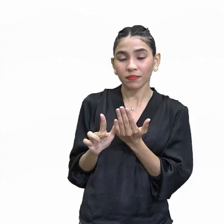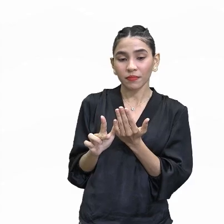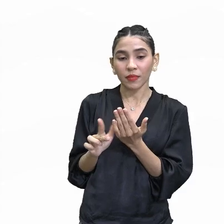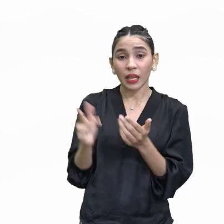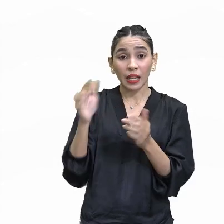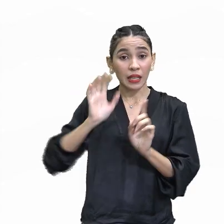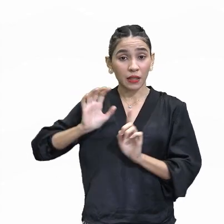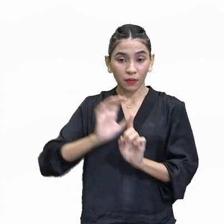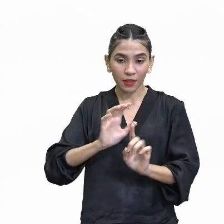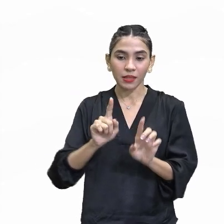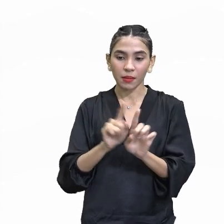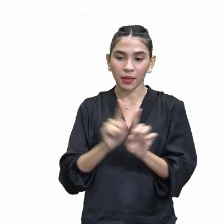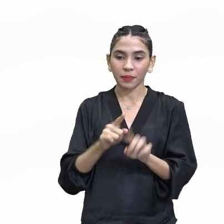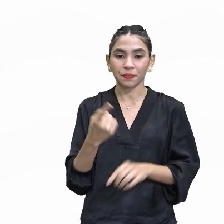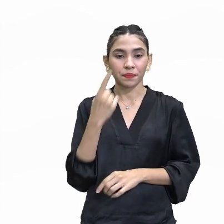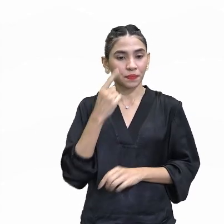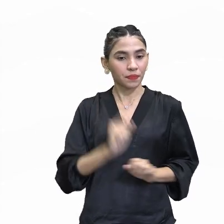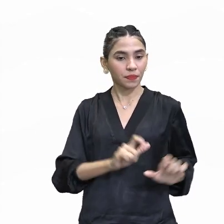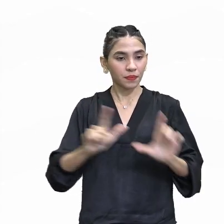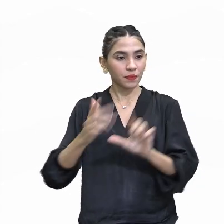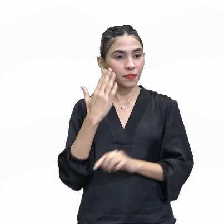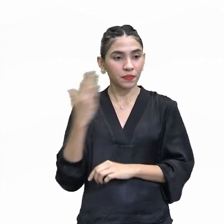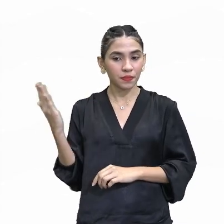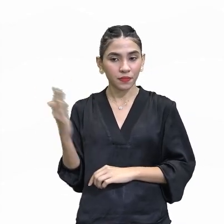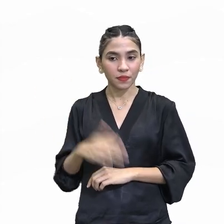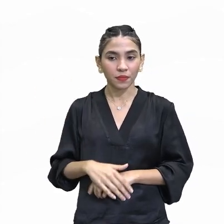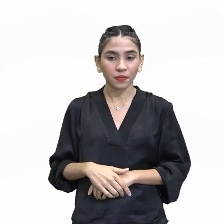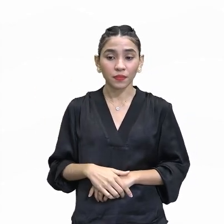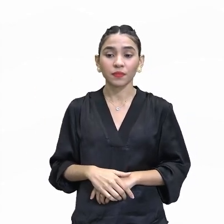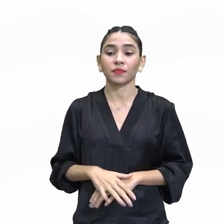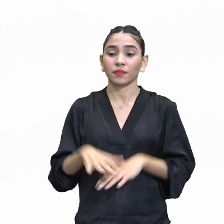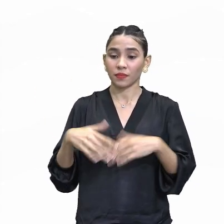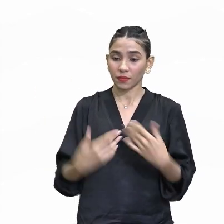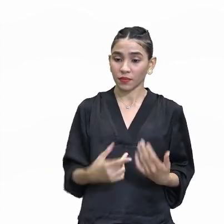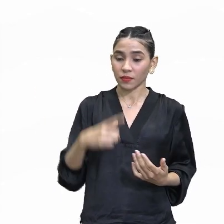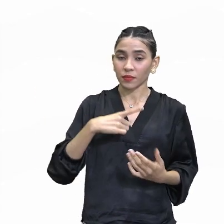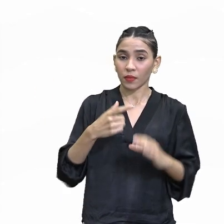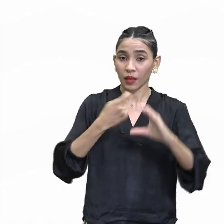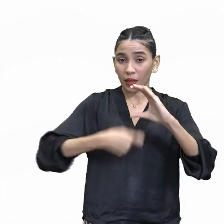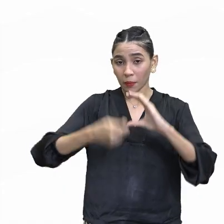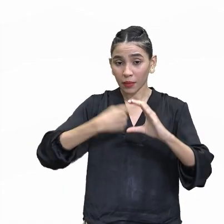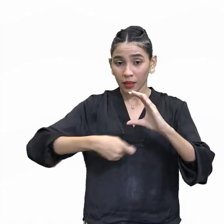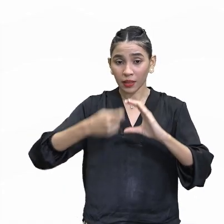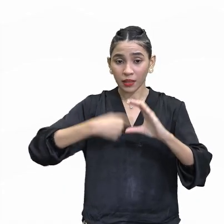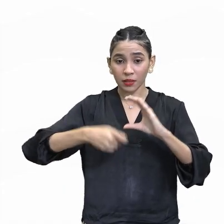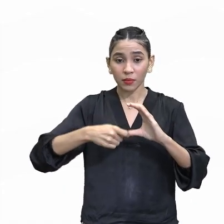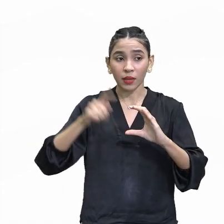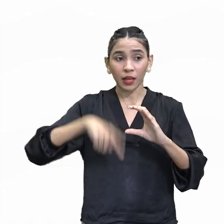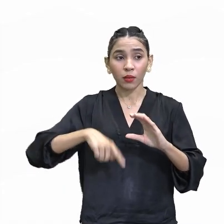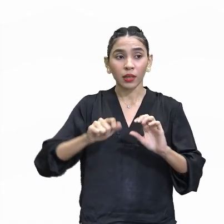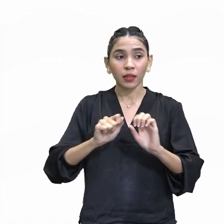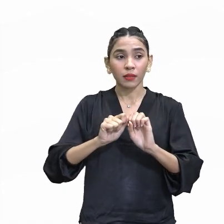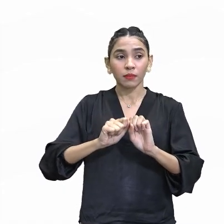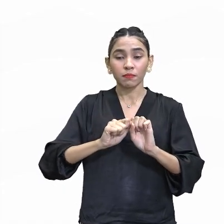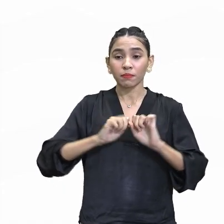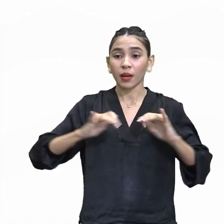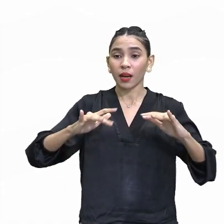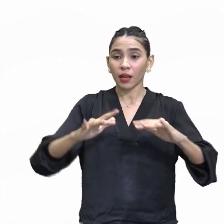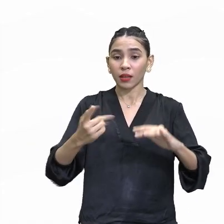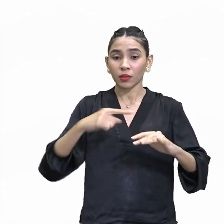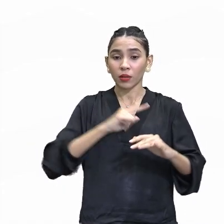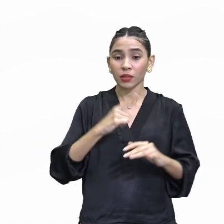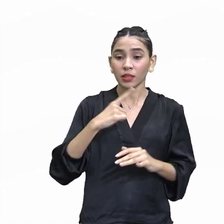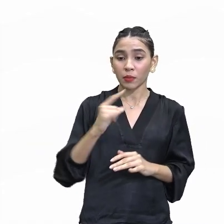ali. Vamos continuar verificando na próxima tela que, apesar de que o capitalismo ele é hegemônico, né, a gente